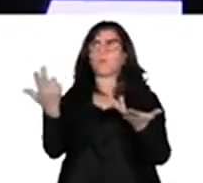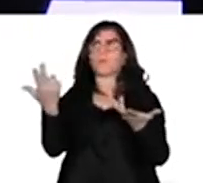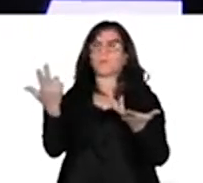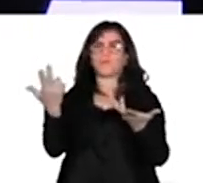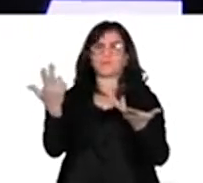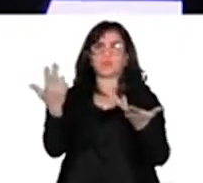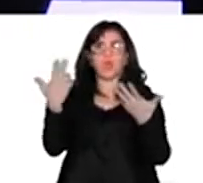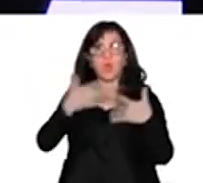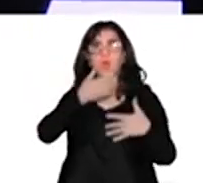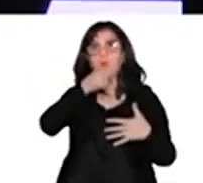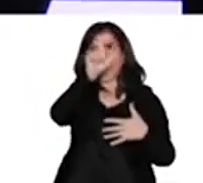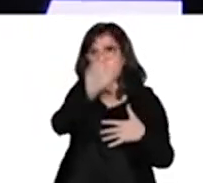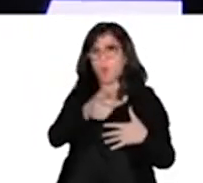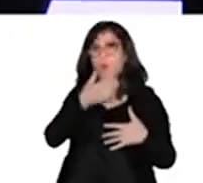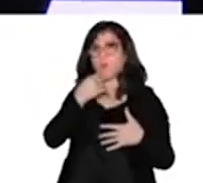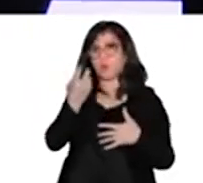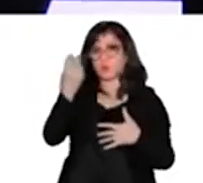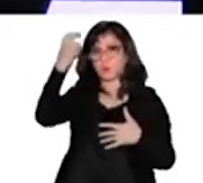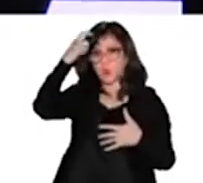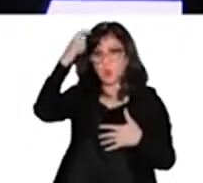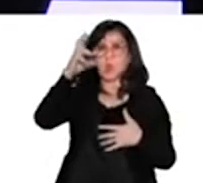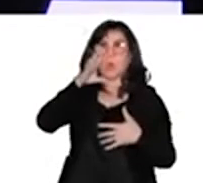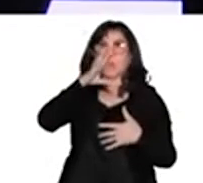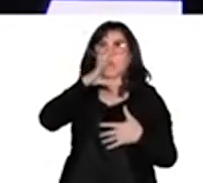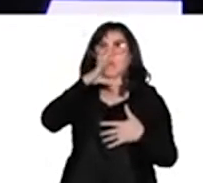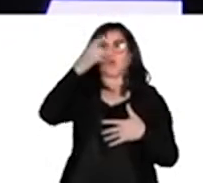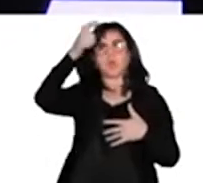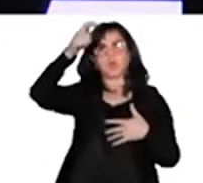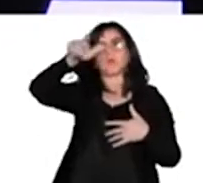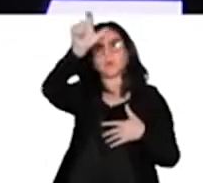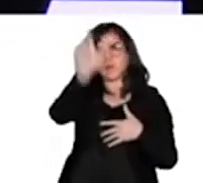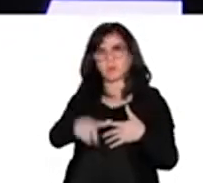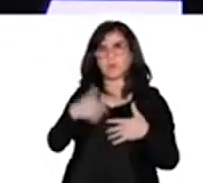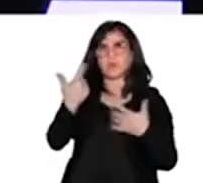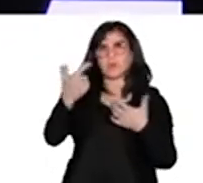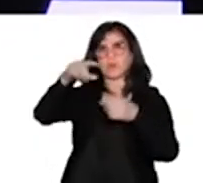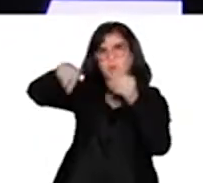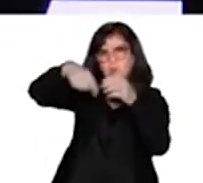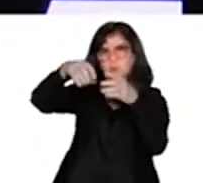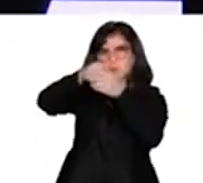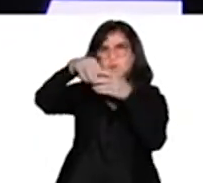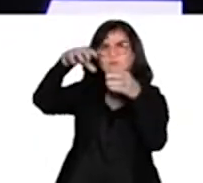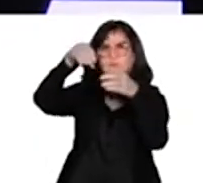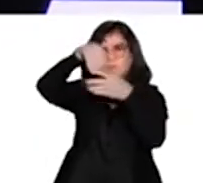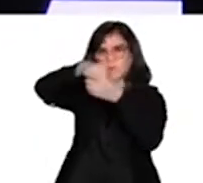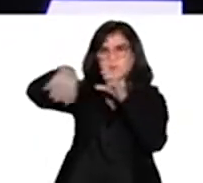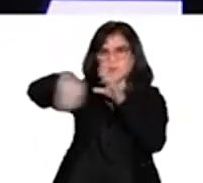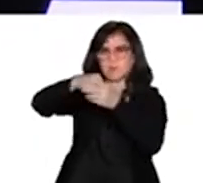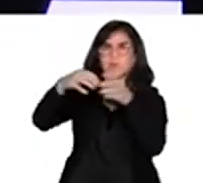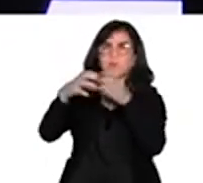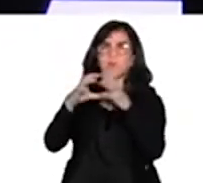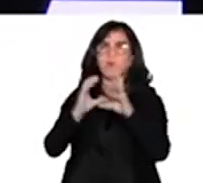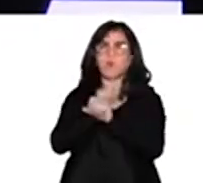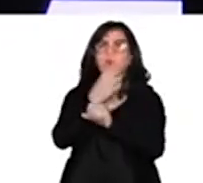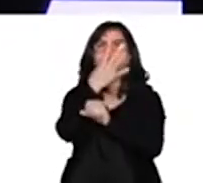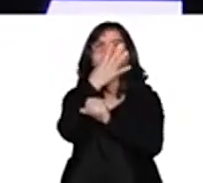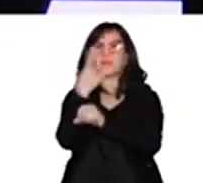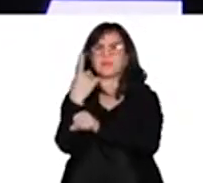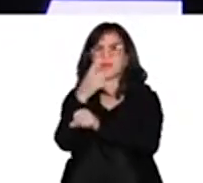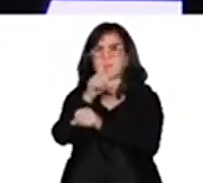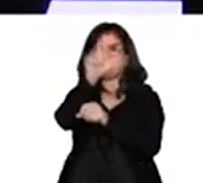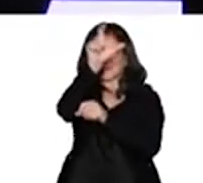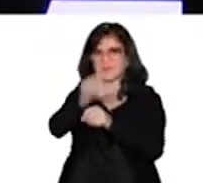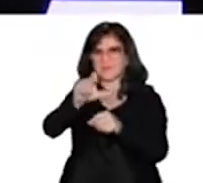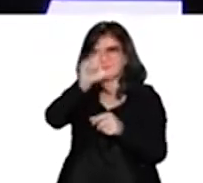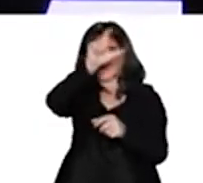um grande homem da cultura, né? Um grande músico que faz parte do nosso seleto grupo de 41 artistas que estão desfilando